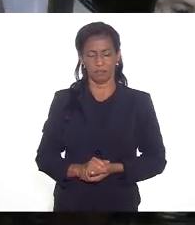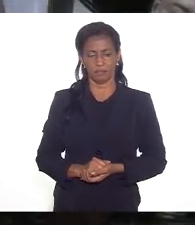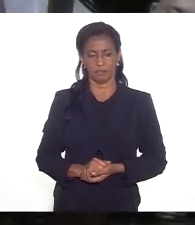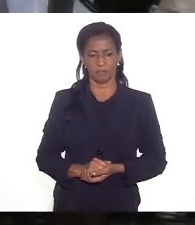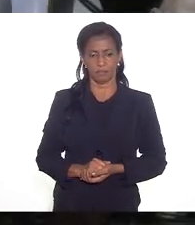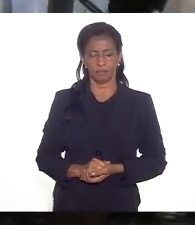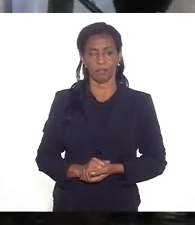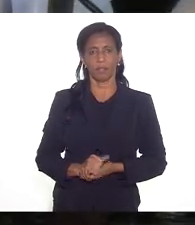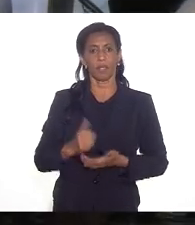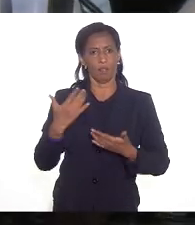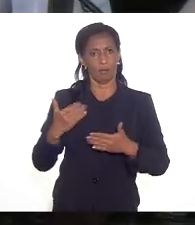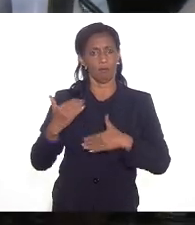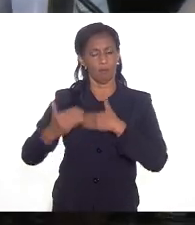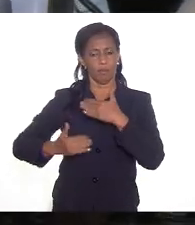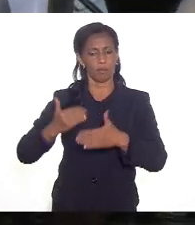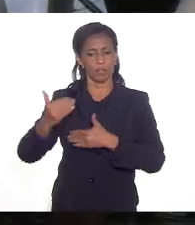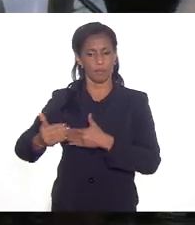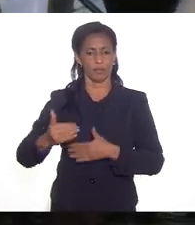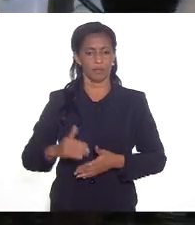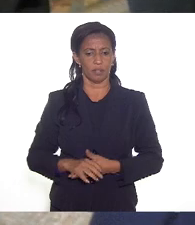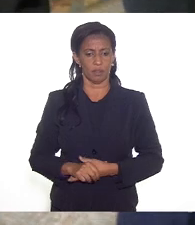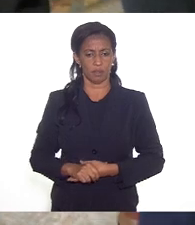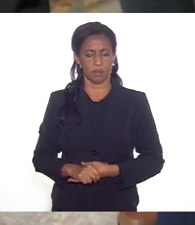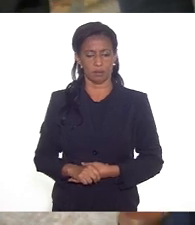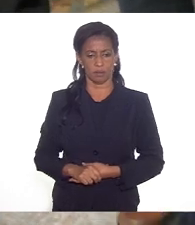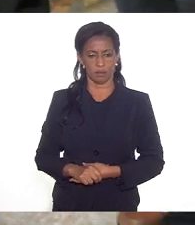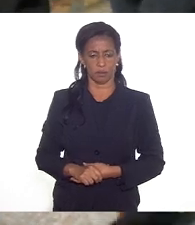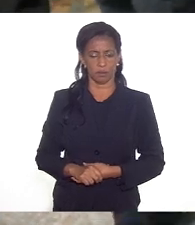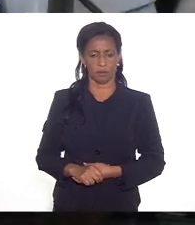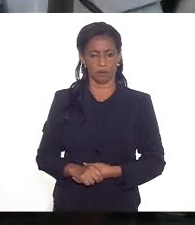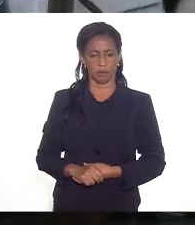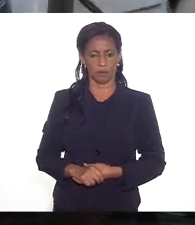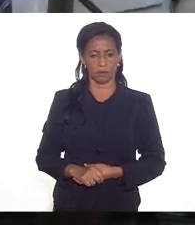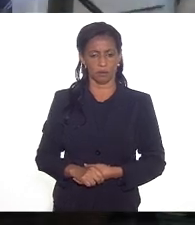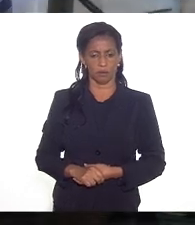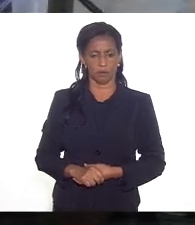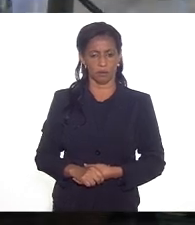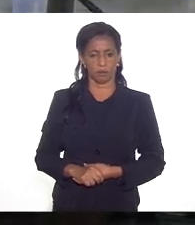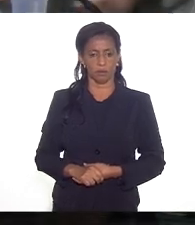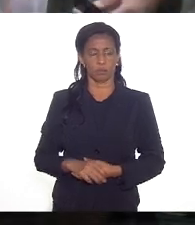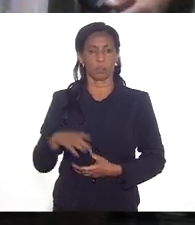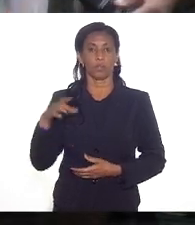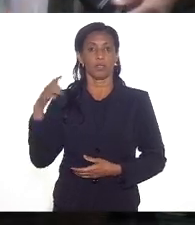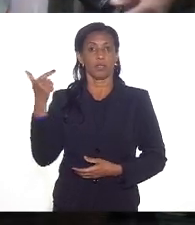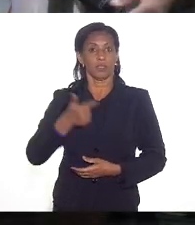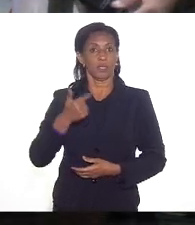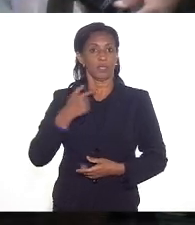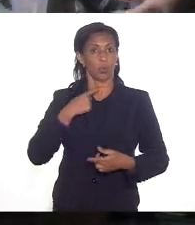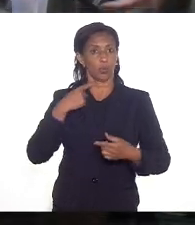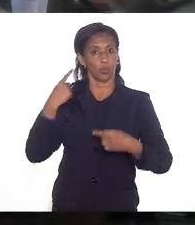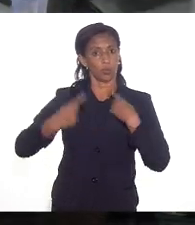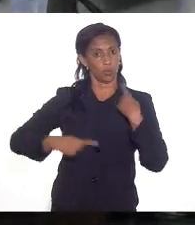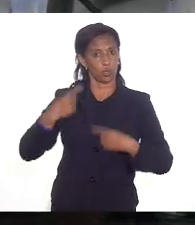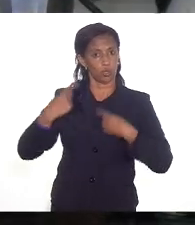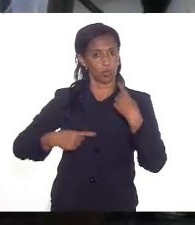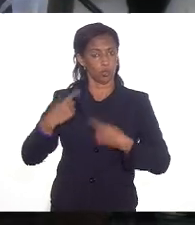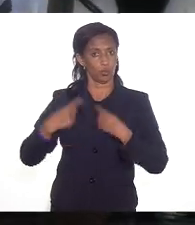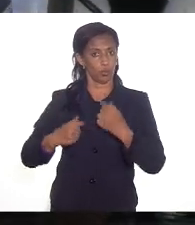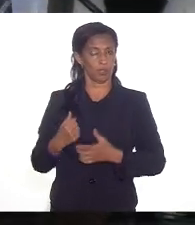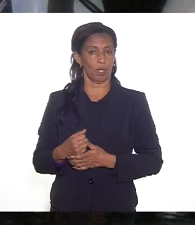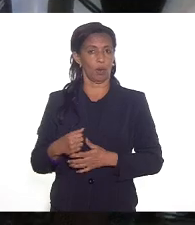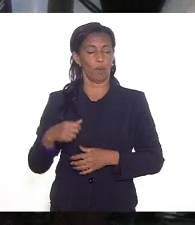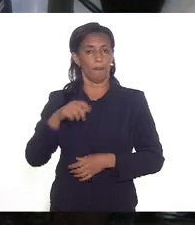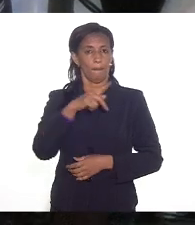vamos avançar então eu fazia da palco tanto resolver em tramitação ordinária na descrição e das adversidades emendada pois eu